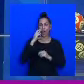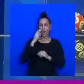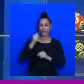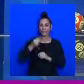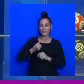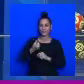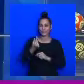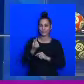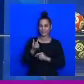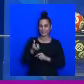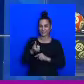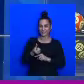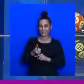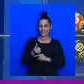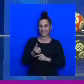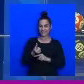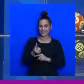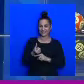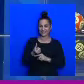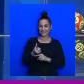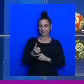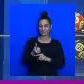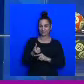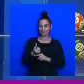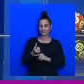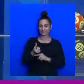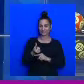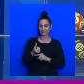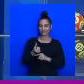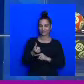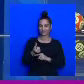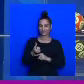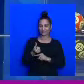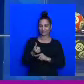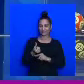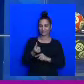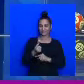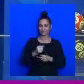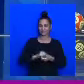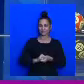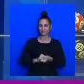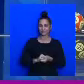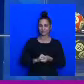rosa 16. Rosa número 16.